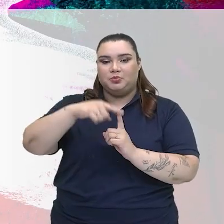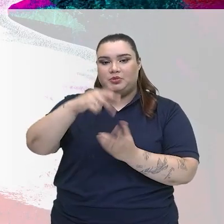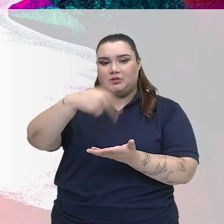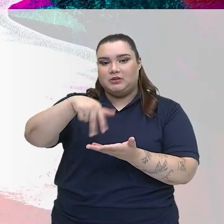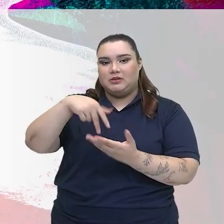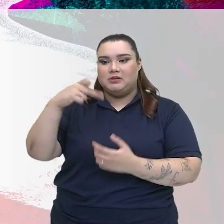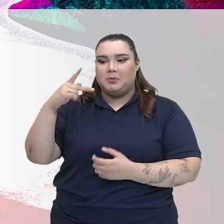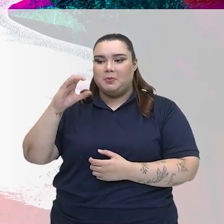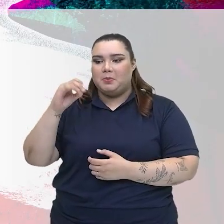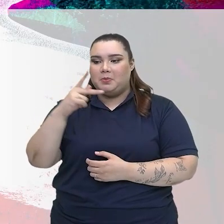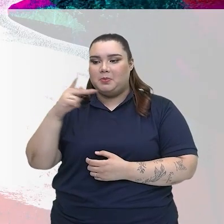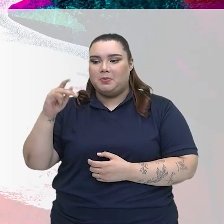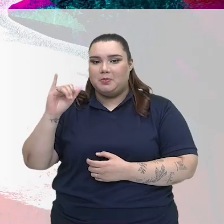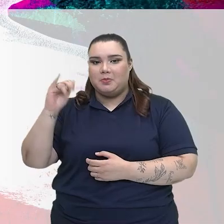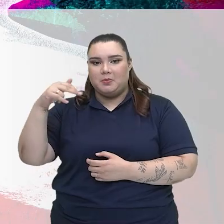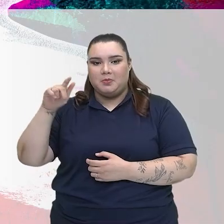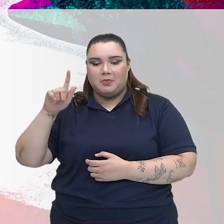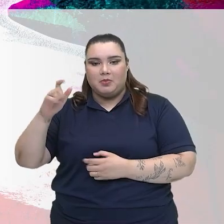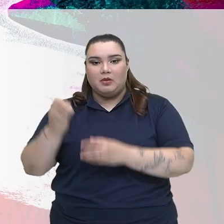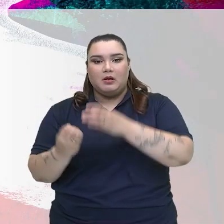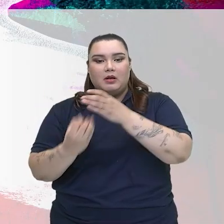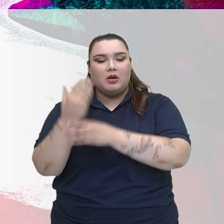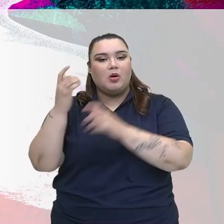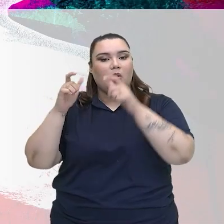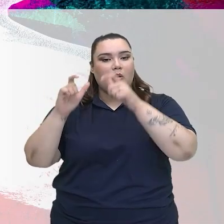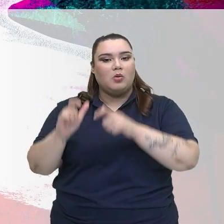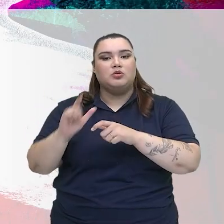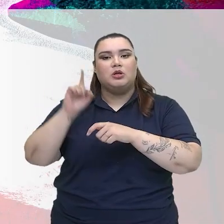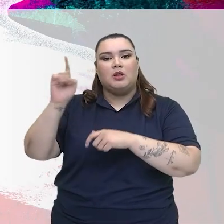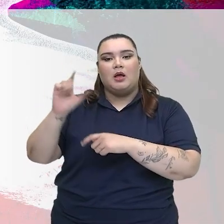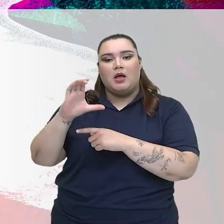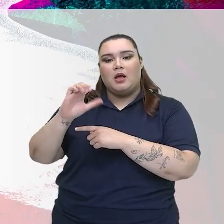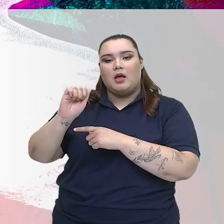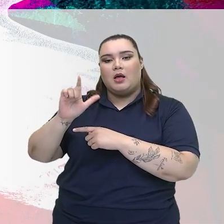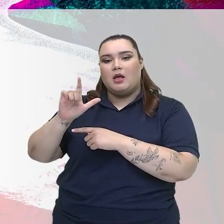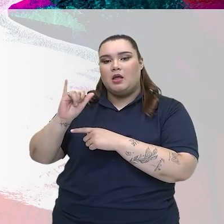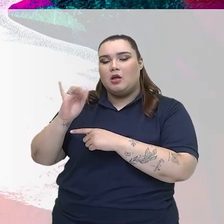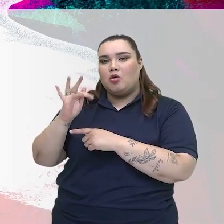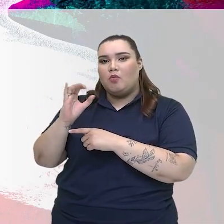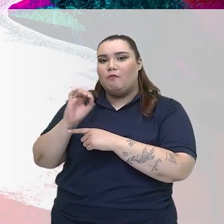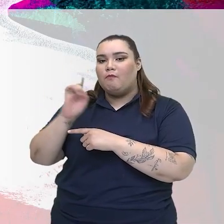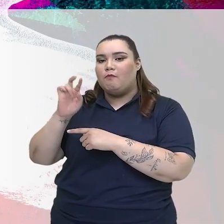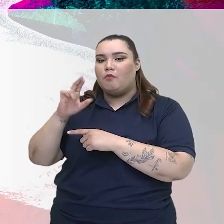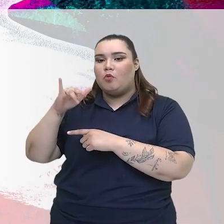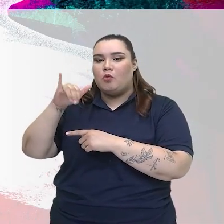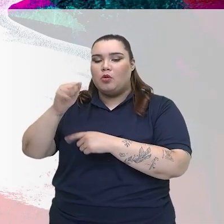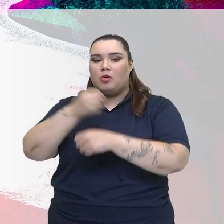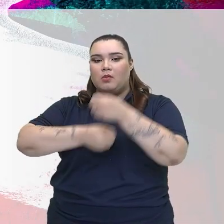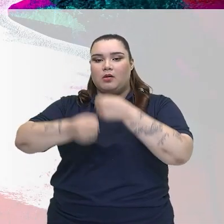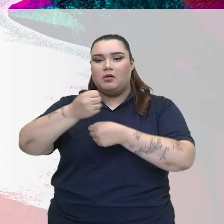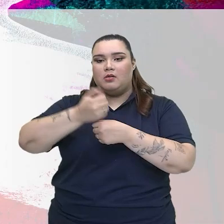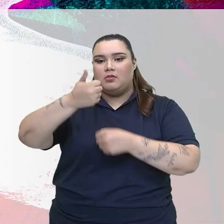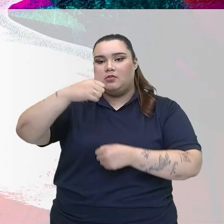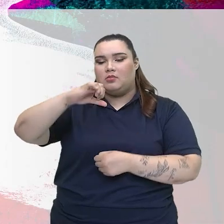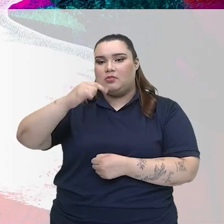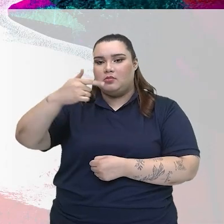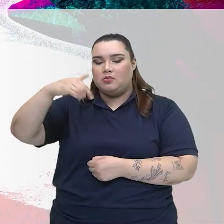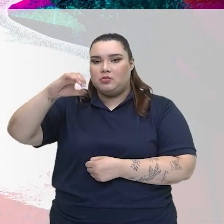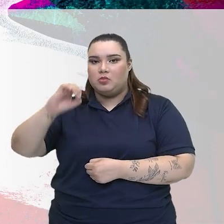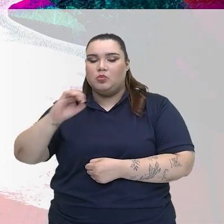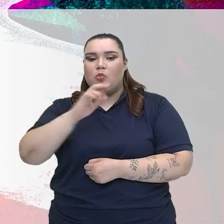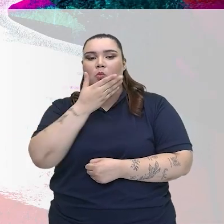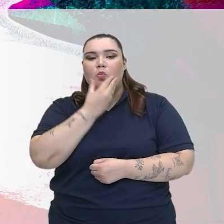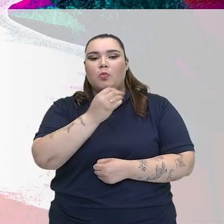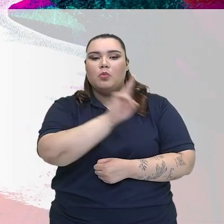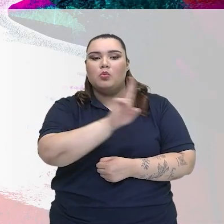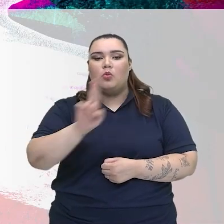parecer um pouquinho, né? Locking e agora popping. Esse estilo chamado popping, ele foi criado na Califórnia